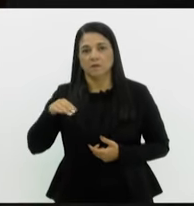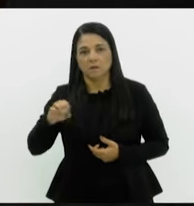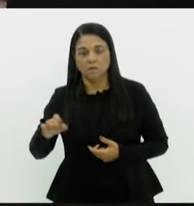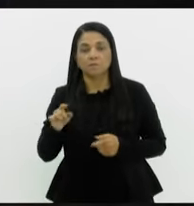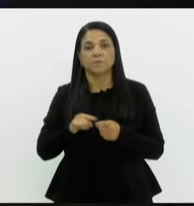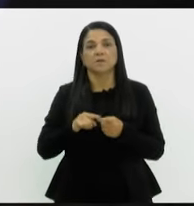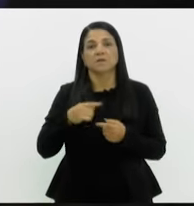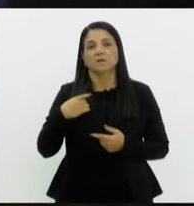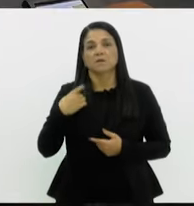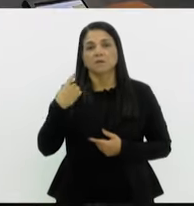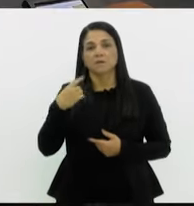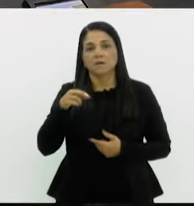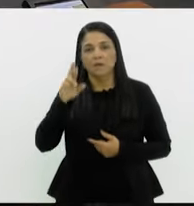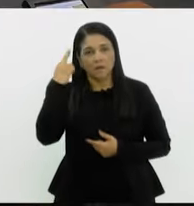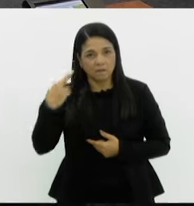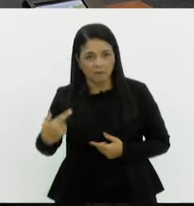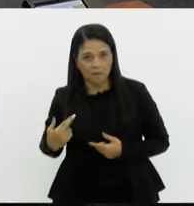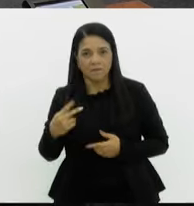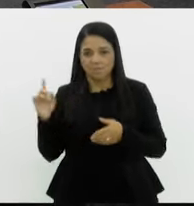também.